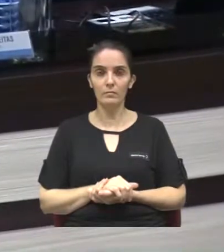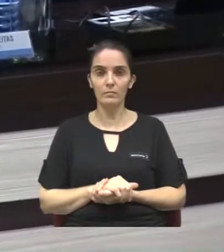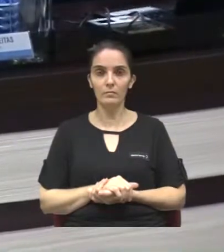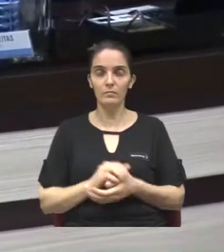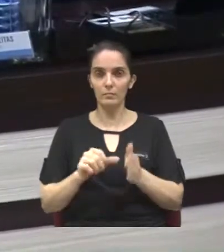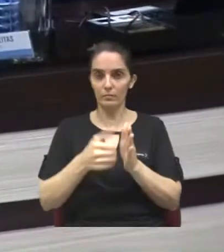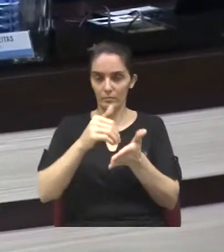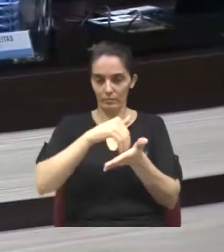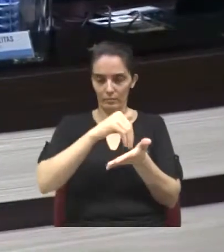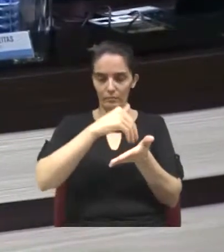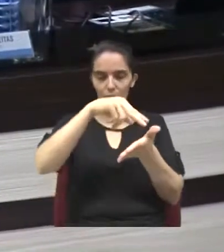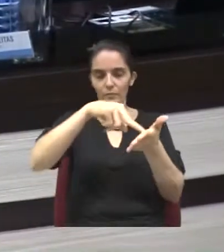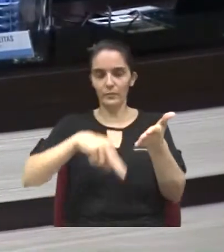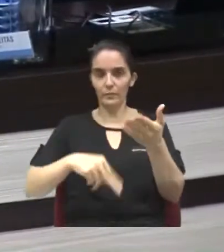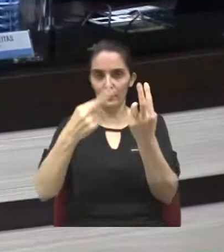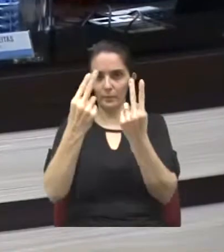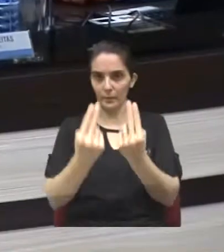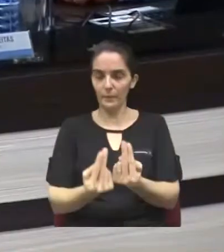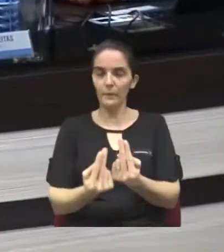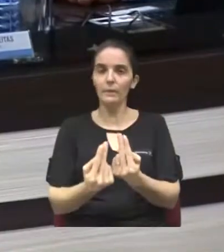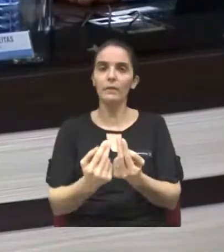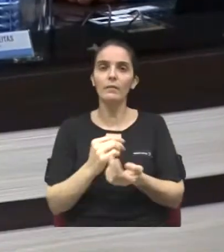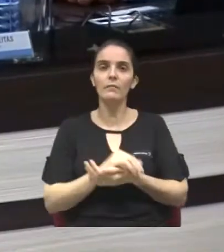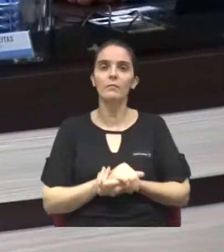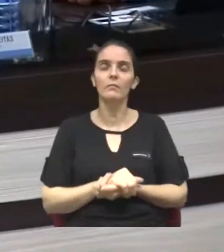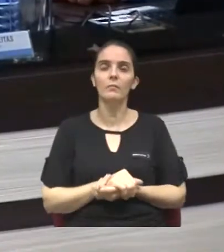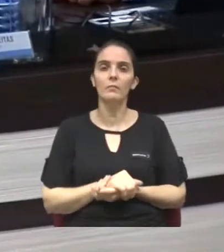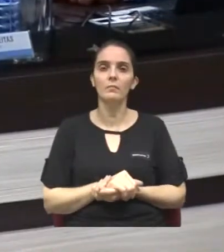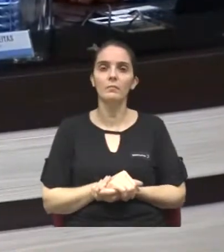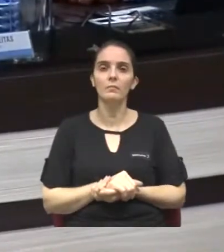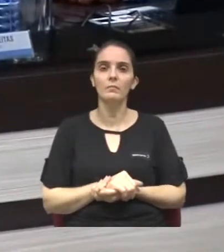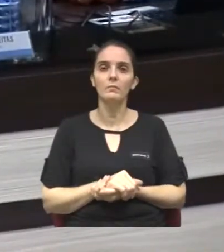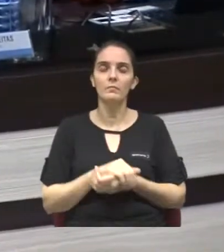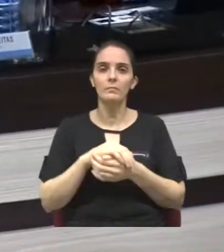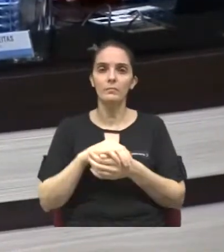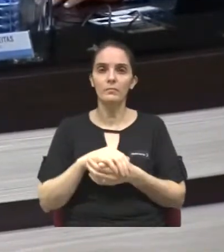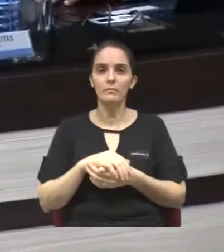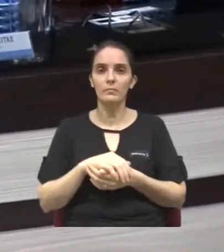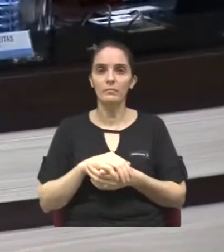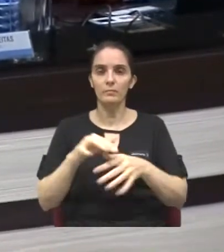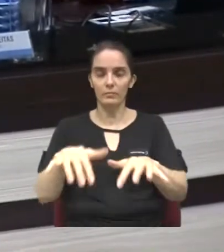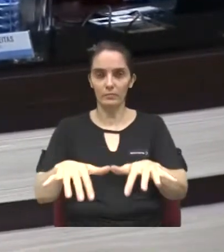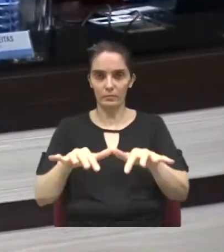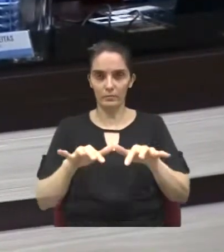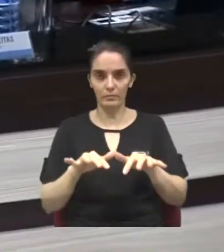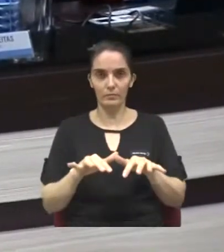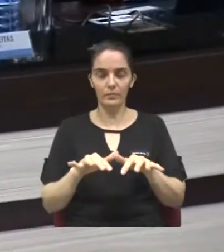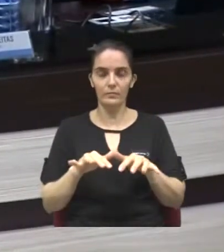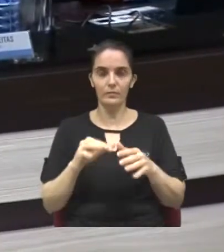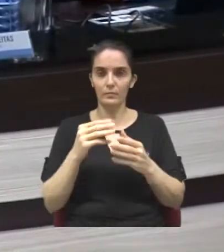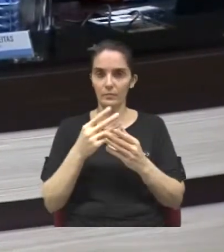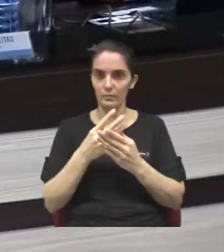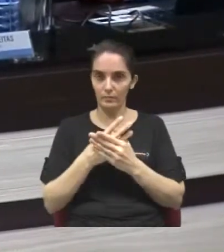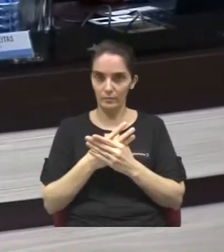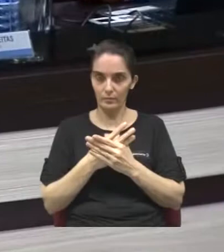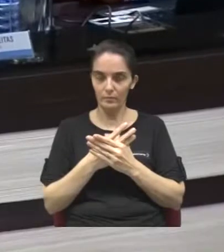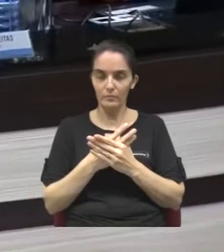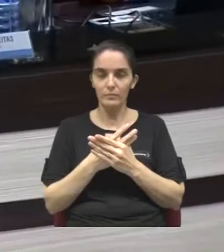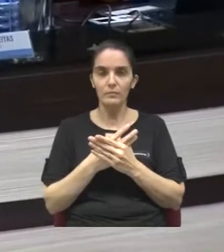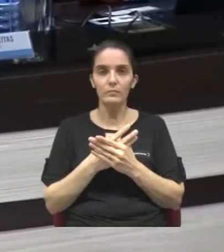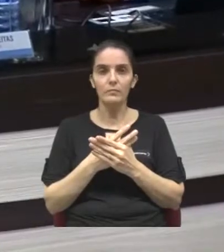Primeiro secretário para a leitura do parecer especial. Egrégio plenário da Câmara Municipal de